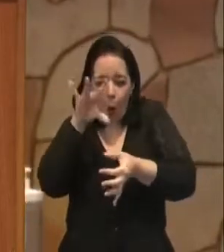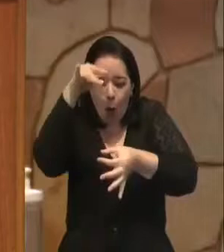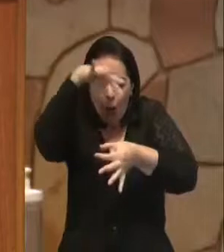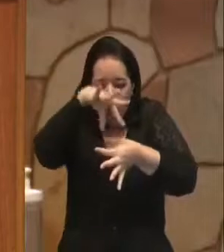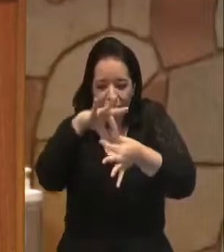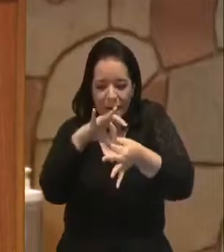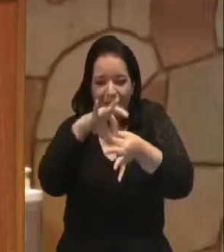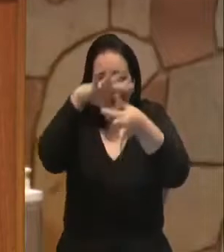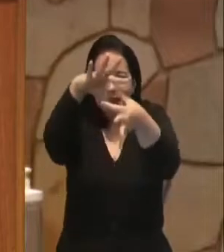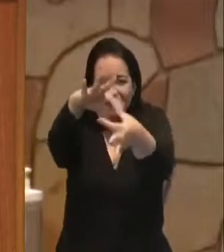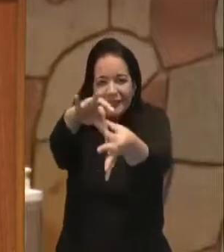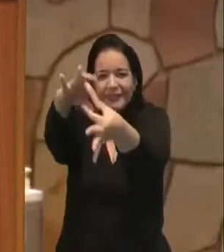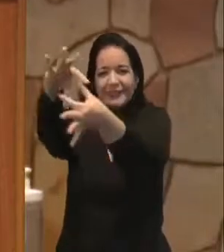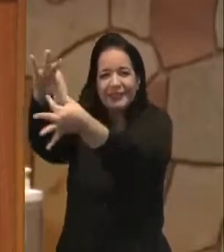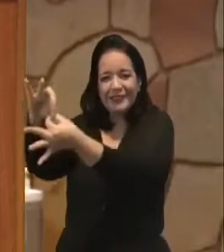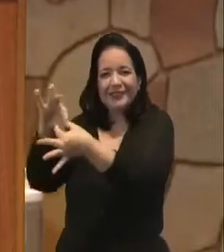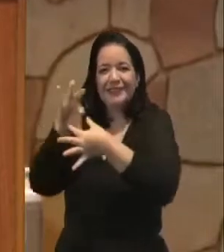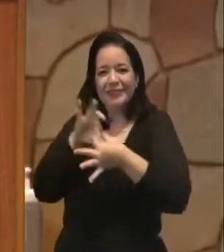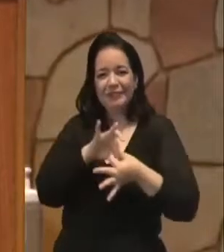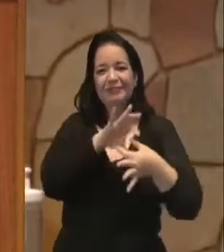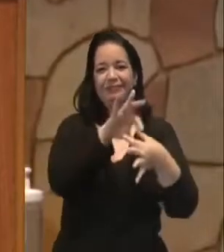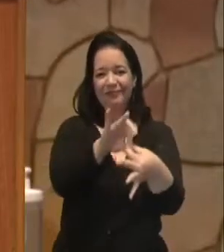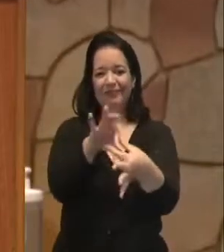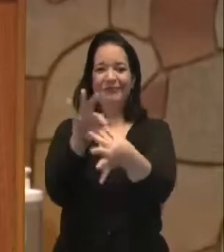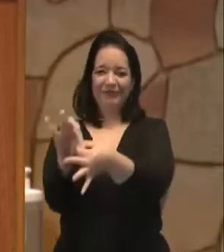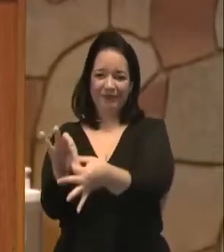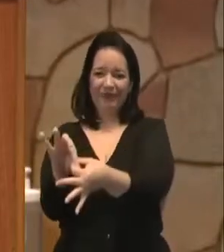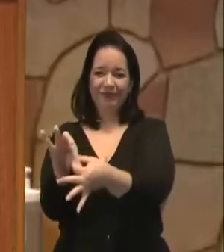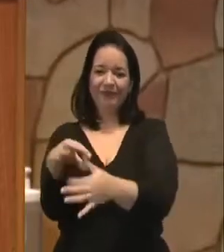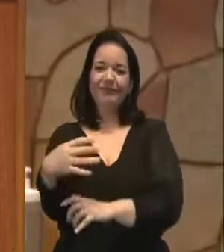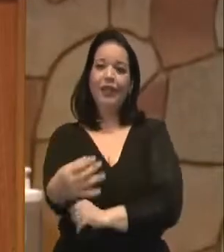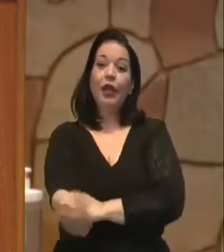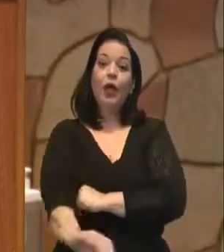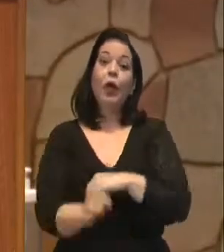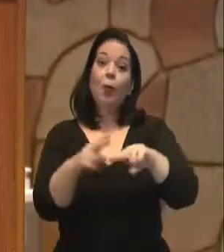nós somos unidos. E por causa de Jesus nós